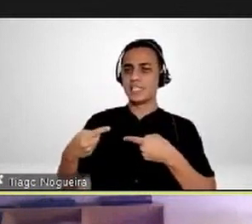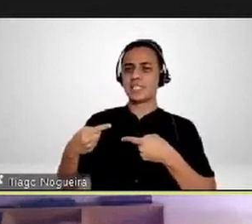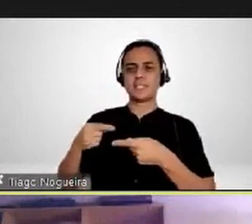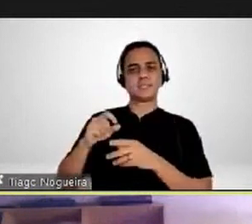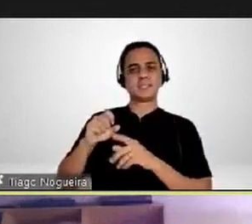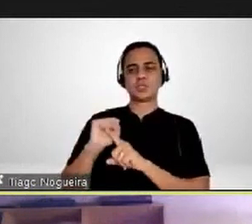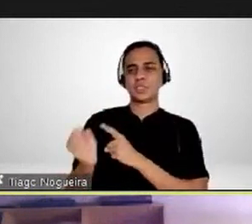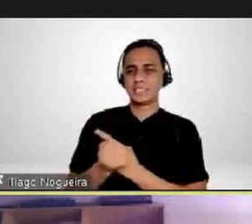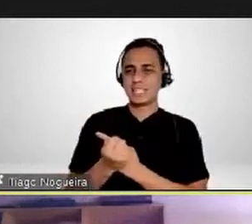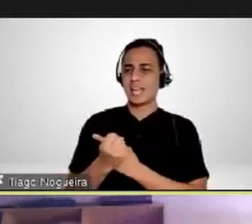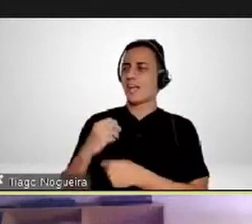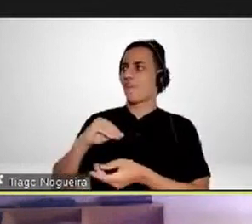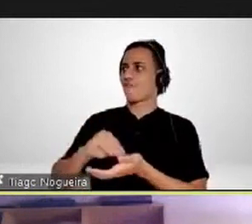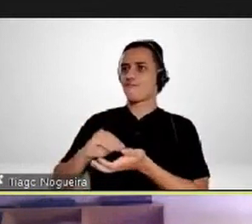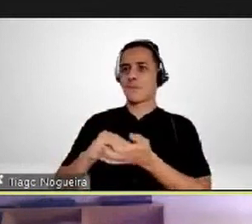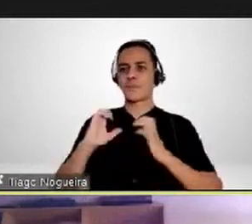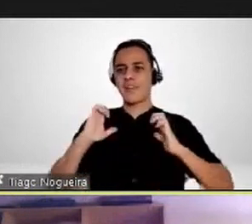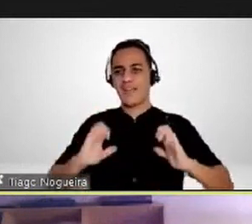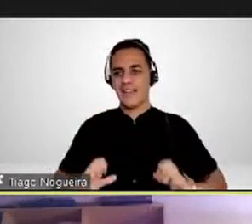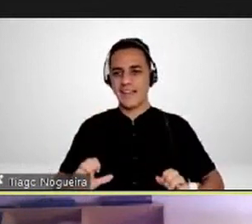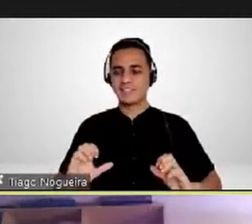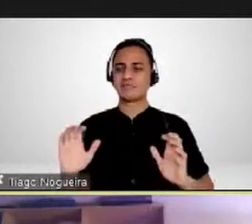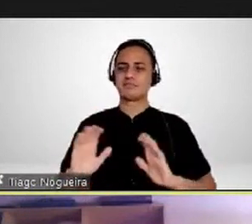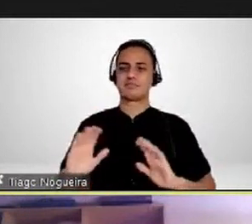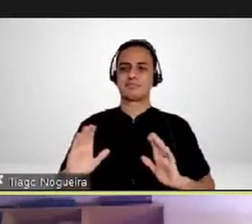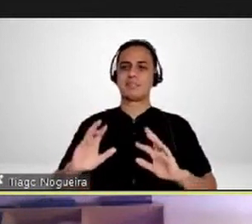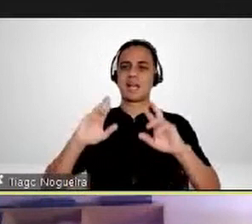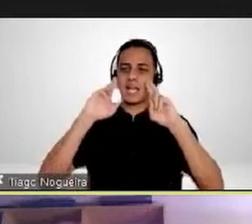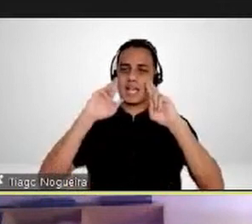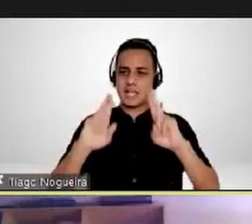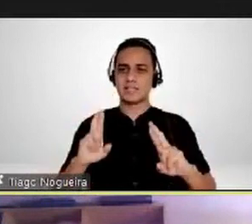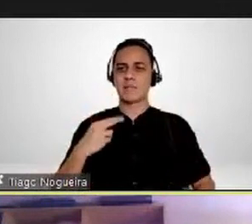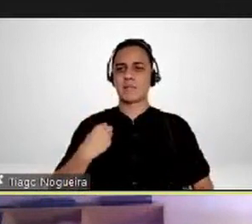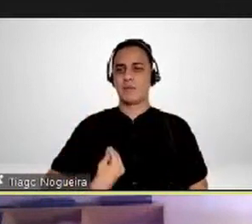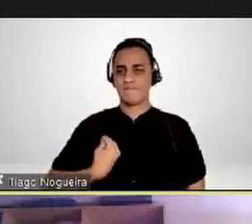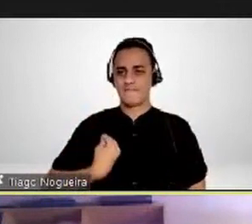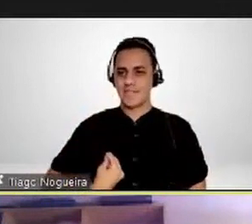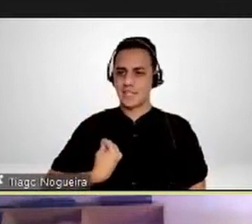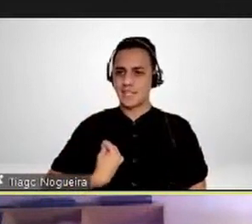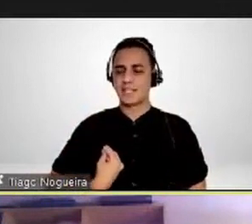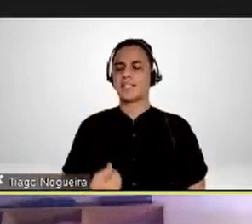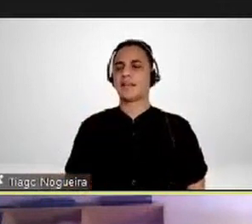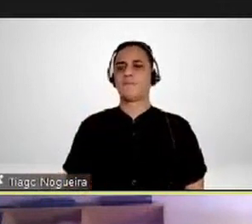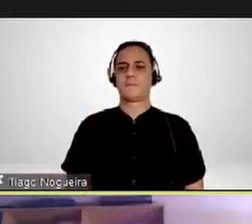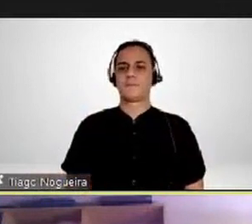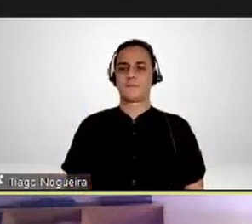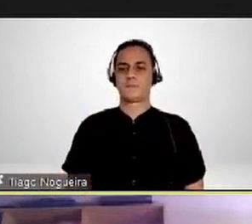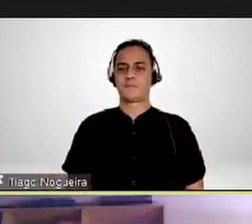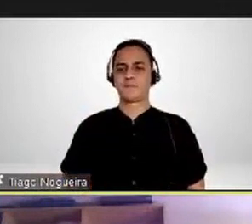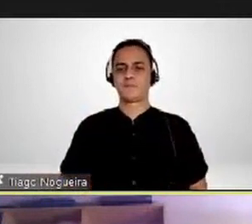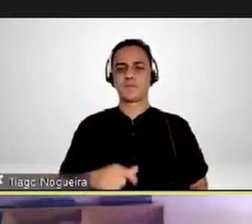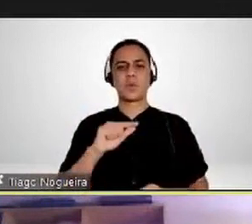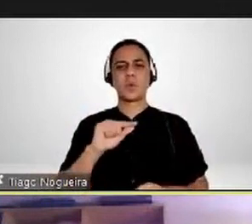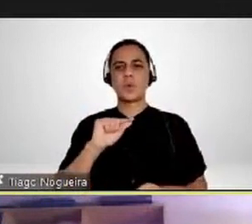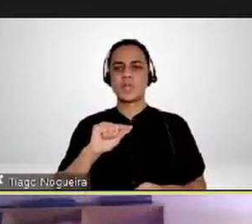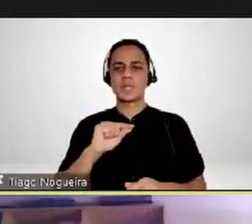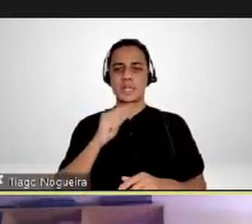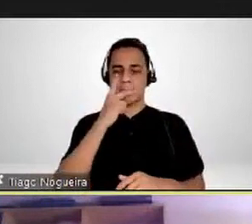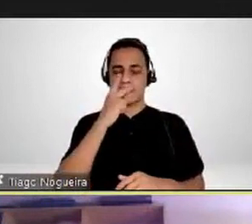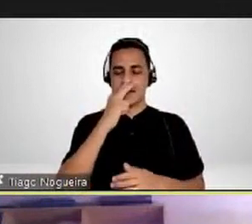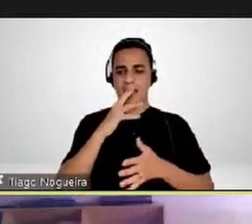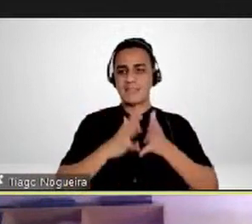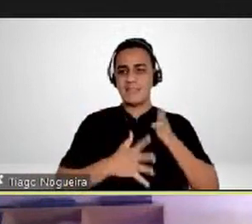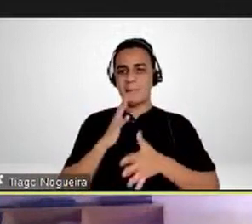à falta de ética, reiterar o respeito à vida, combater o que deteriora as condições favoráveis ao desenvolvimento